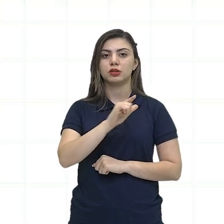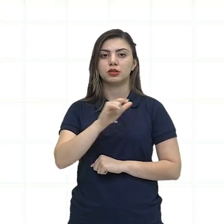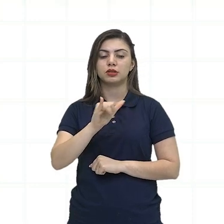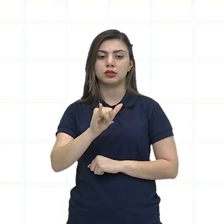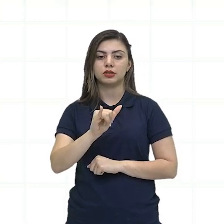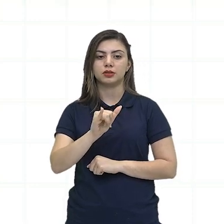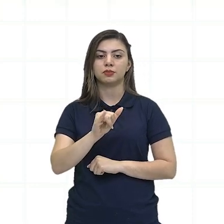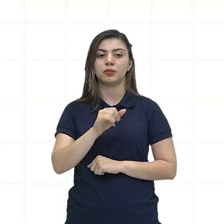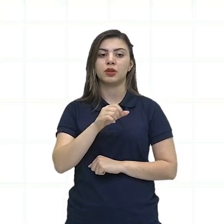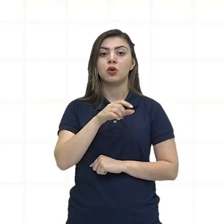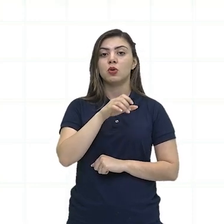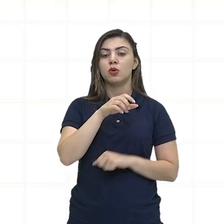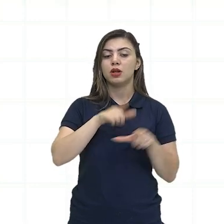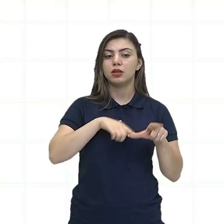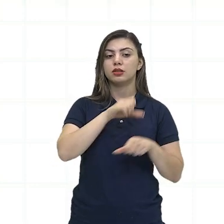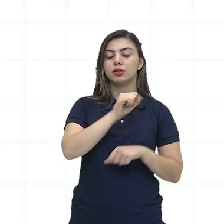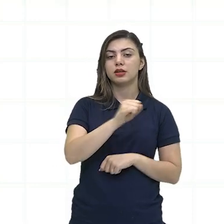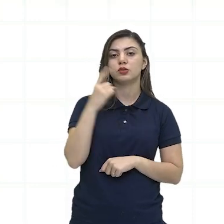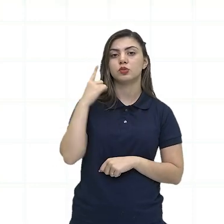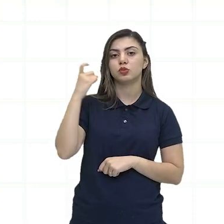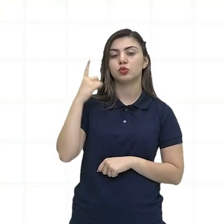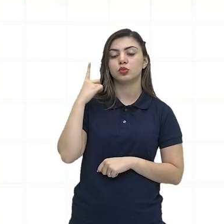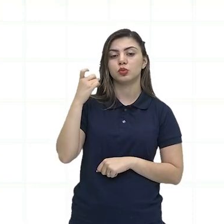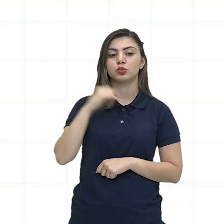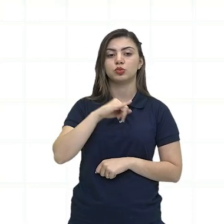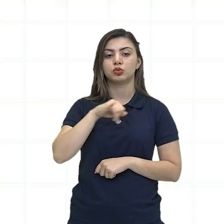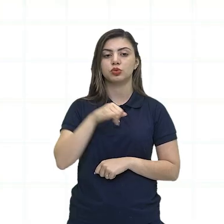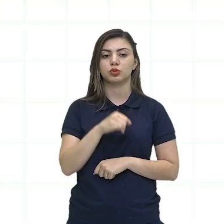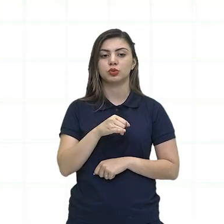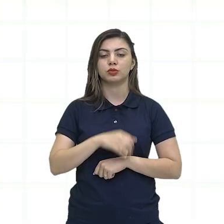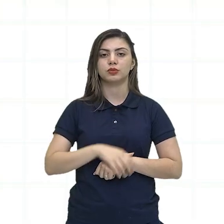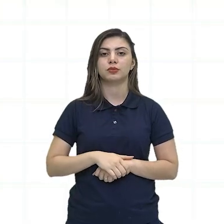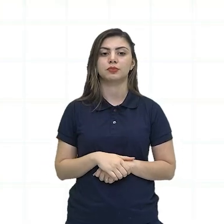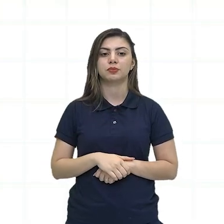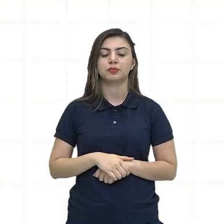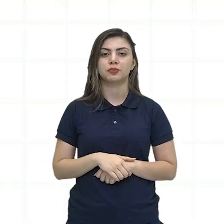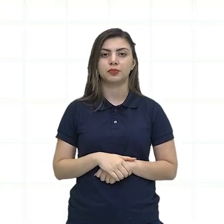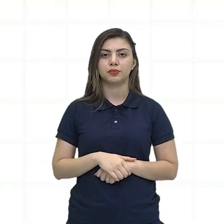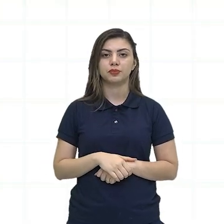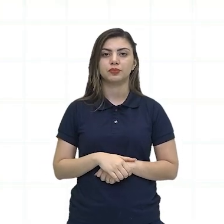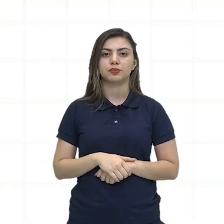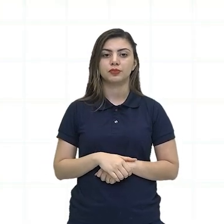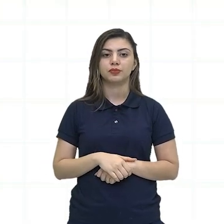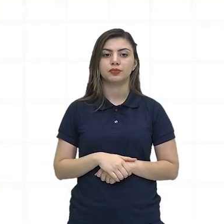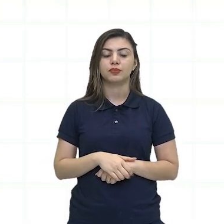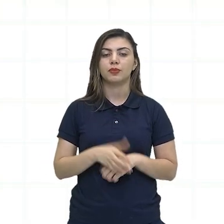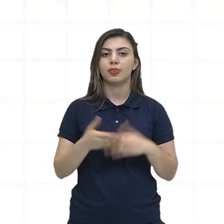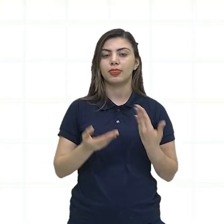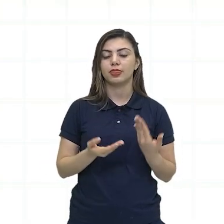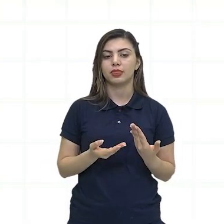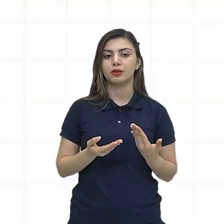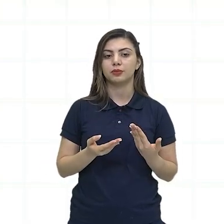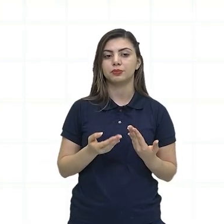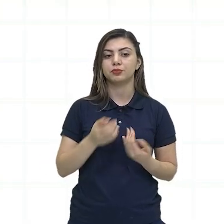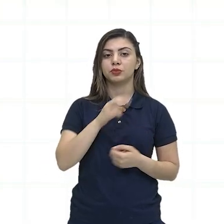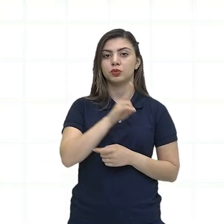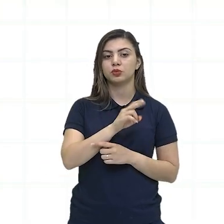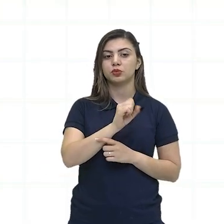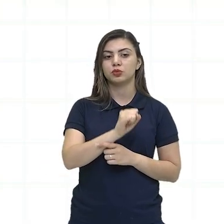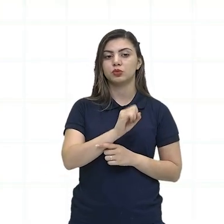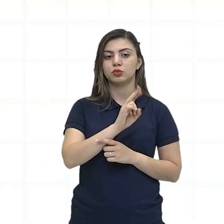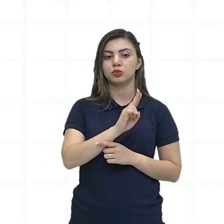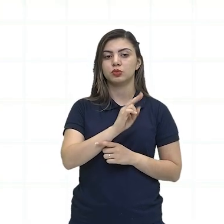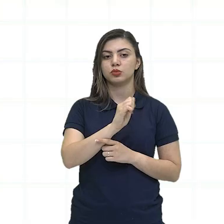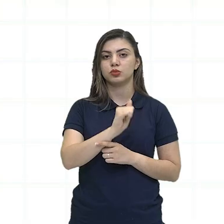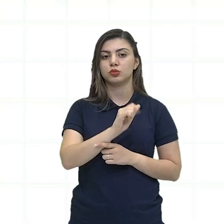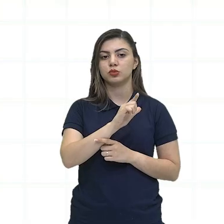né? E o último Y ali, o Y, ele é mais assim, ele tem uma ênfase, né?